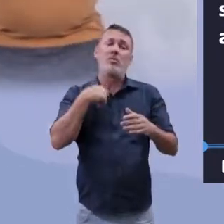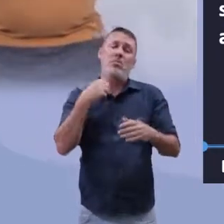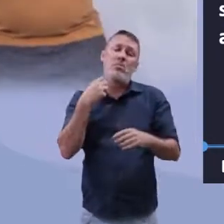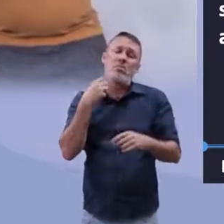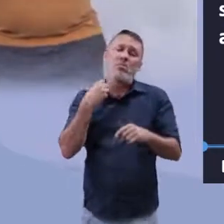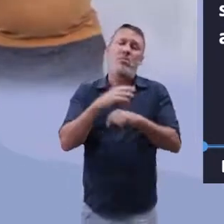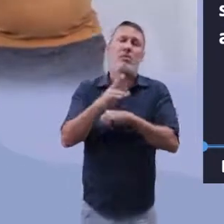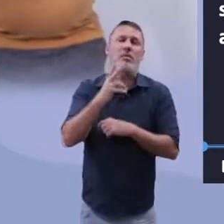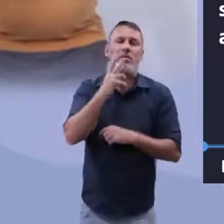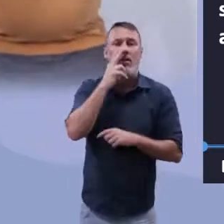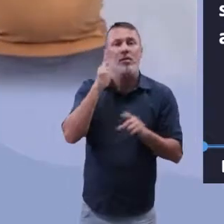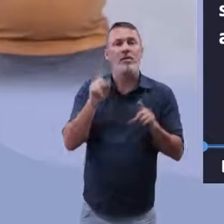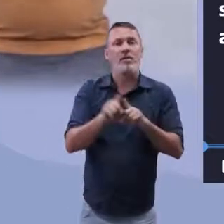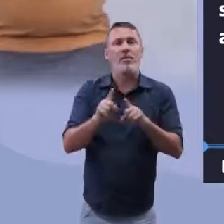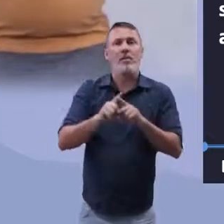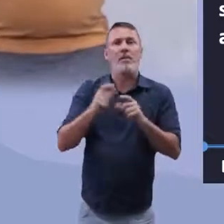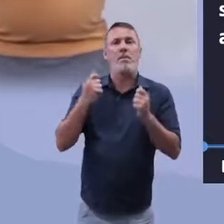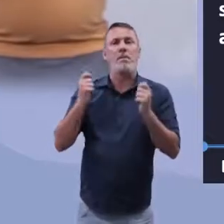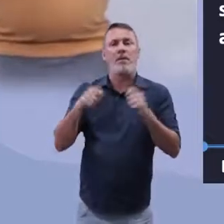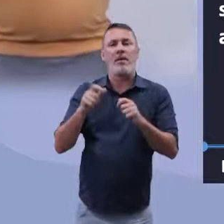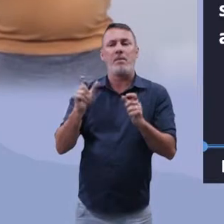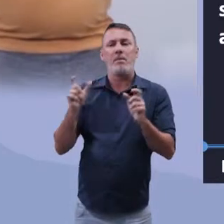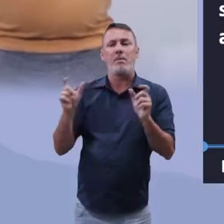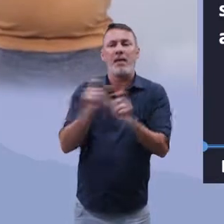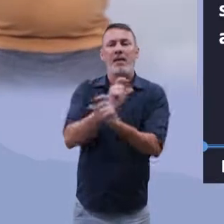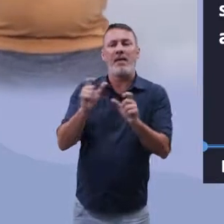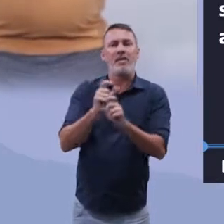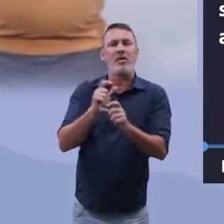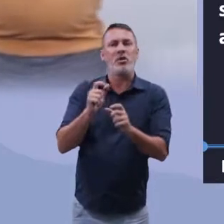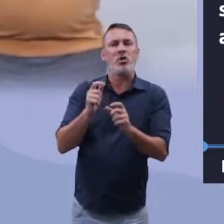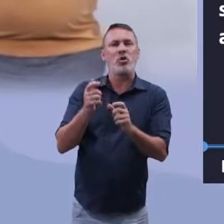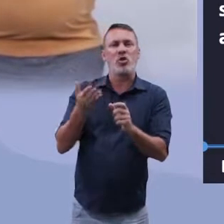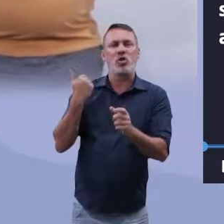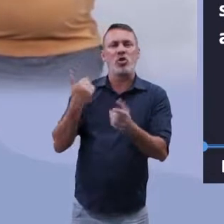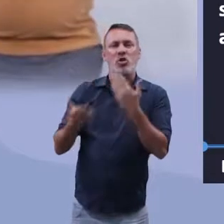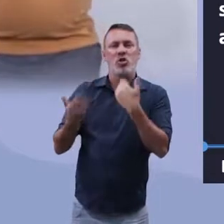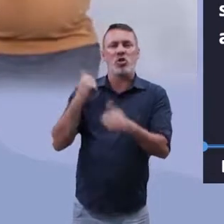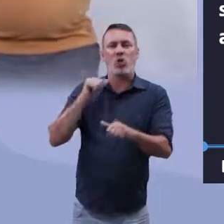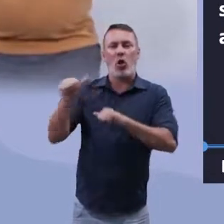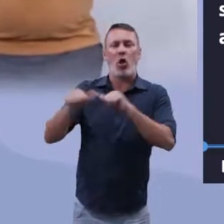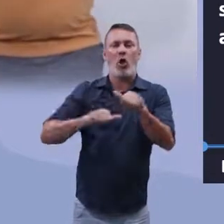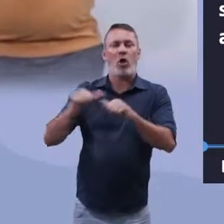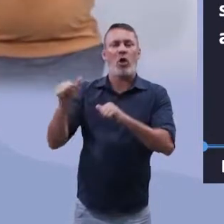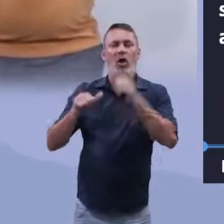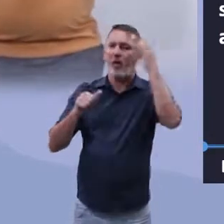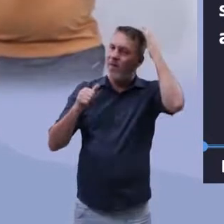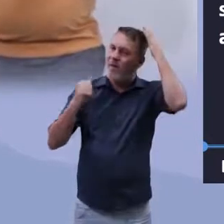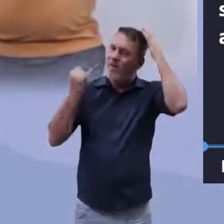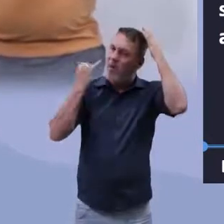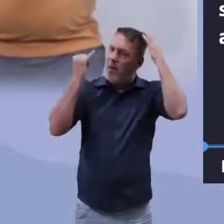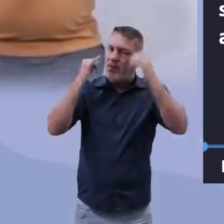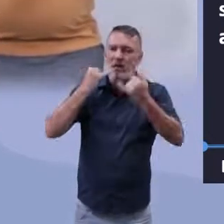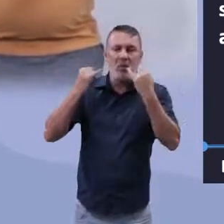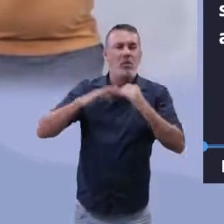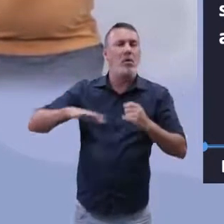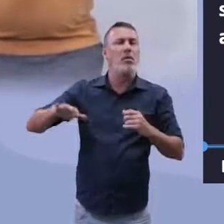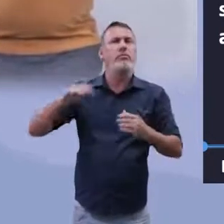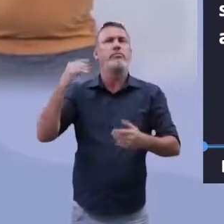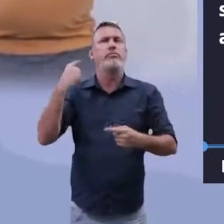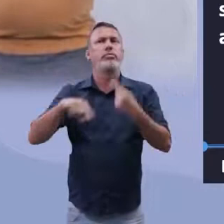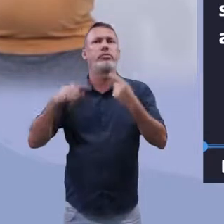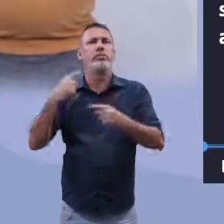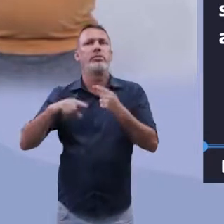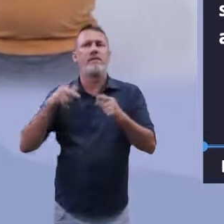pode simplesmente trocar algumas palavras que eu disse, mudar alguma informação,